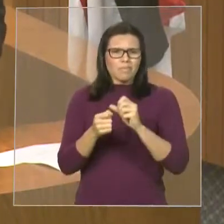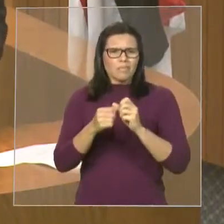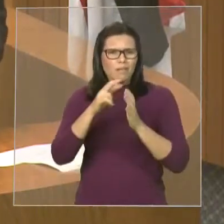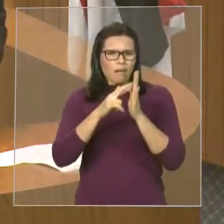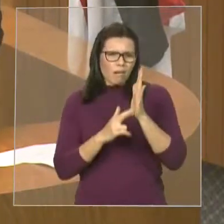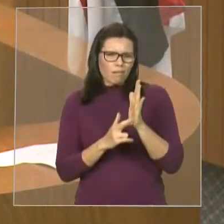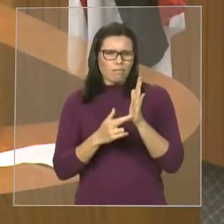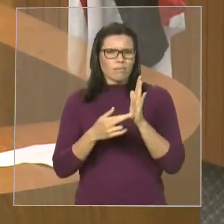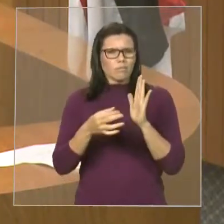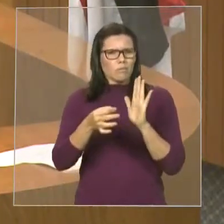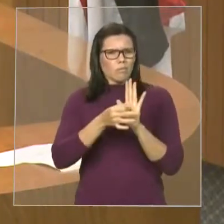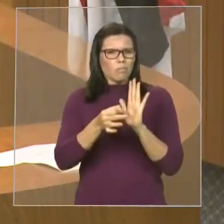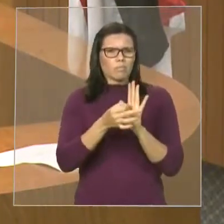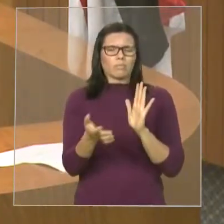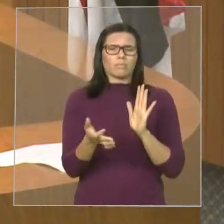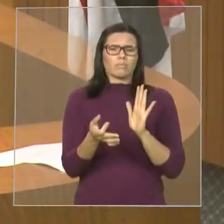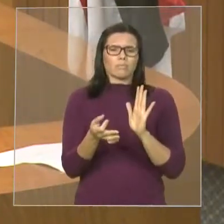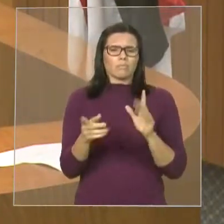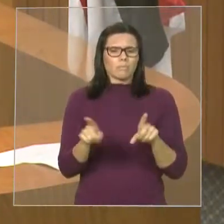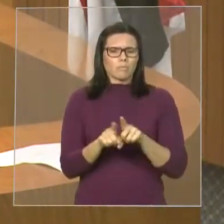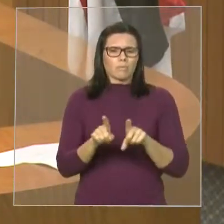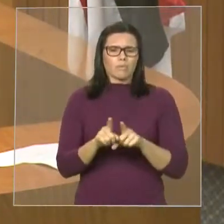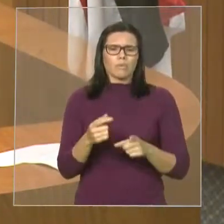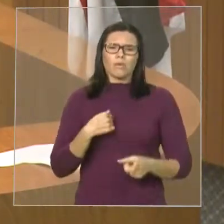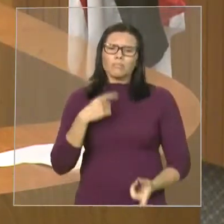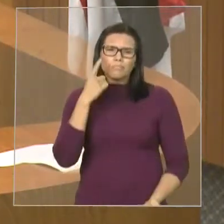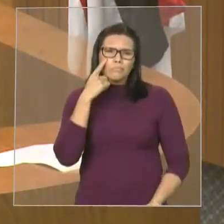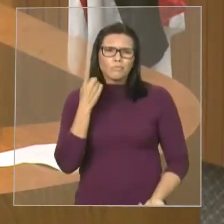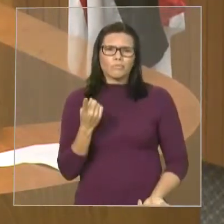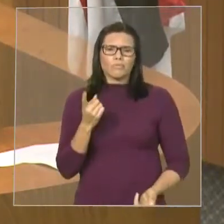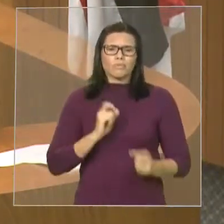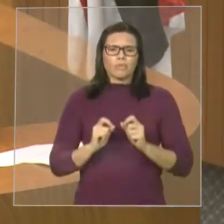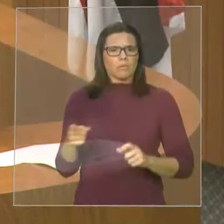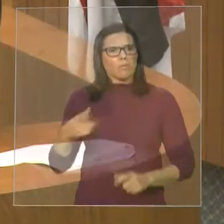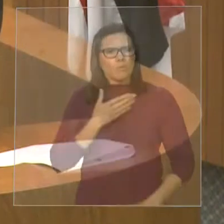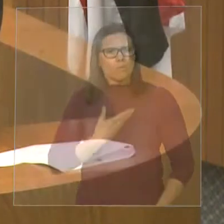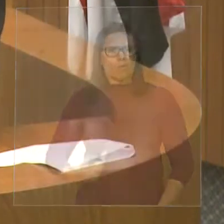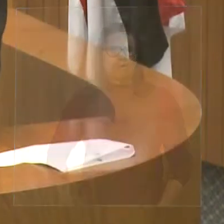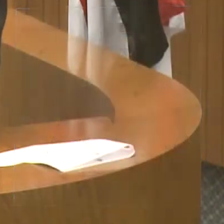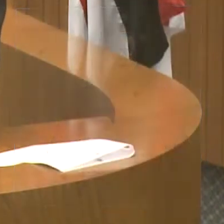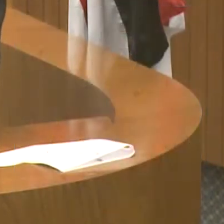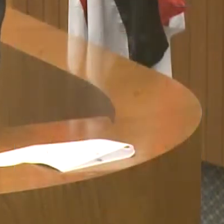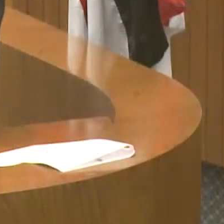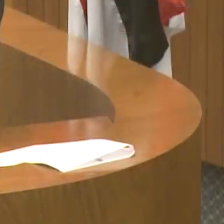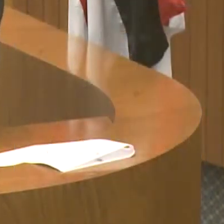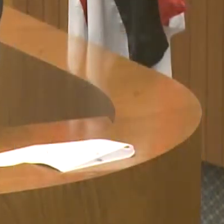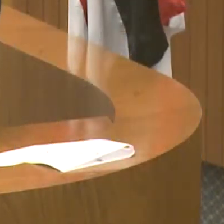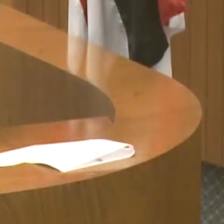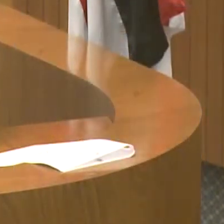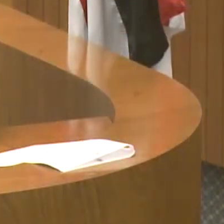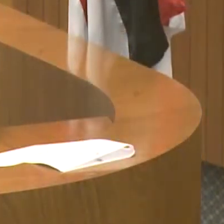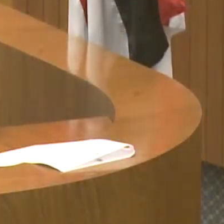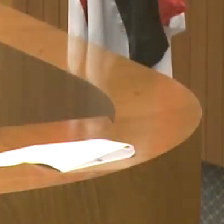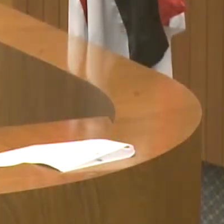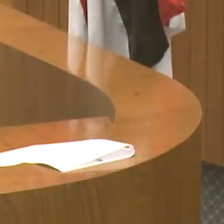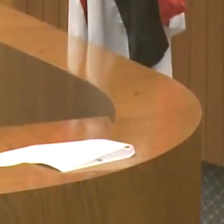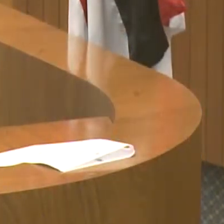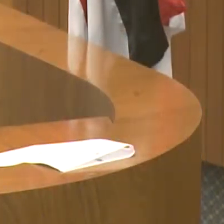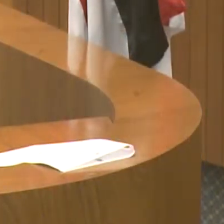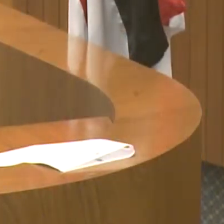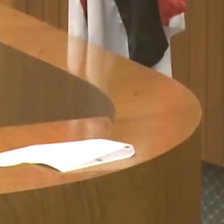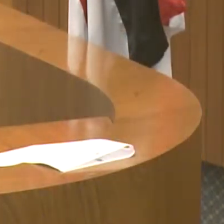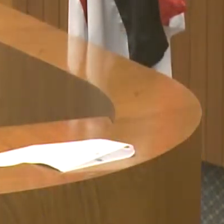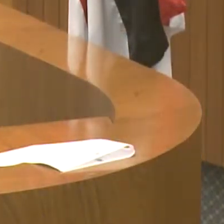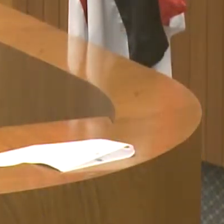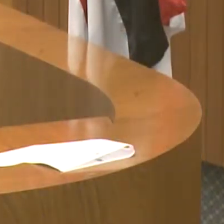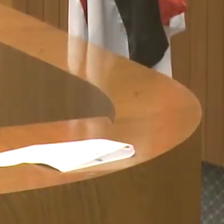E ainda se diz, senhoras e senhores deputados, que esse é o governo da transparência, que esse é o governo